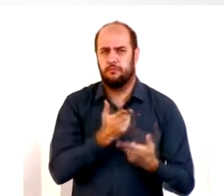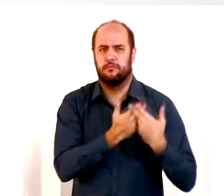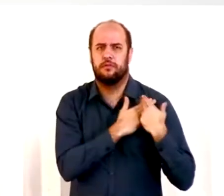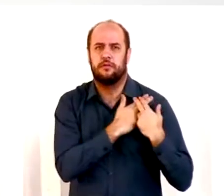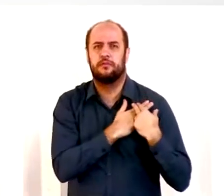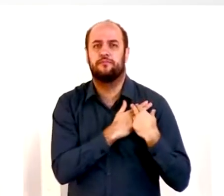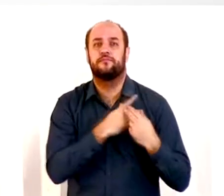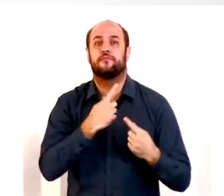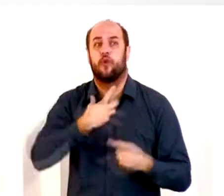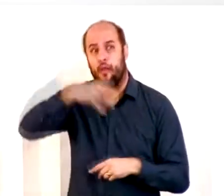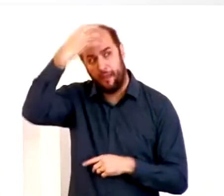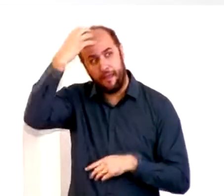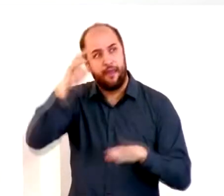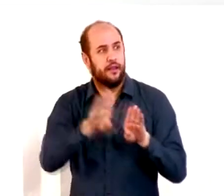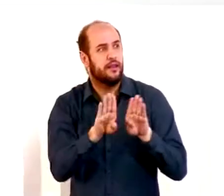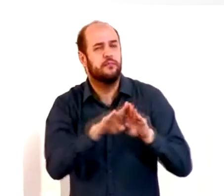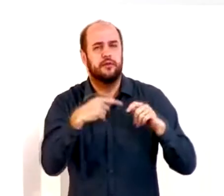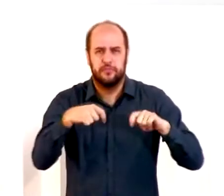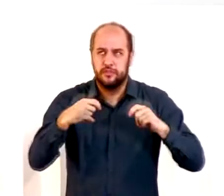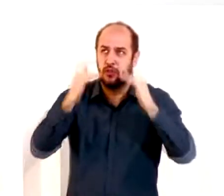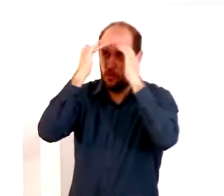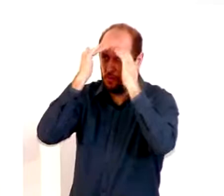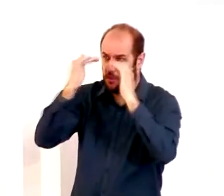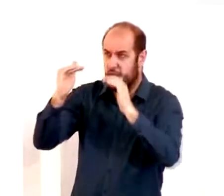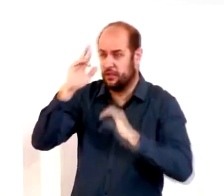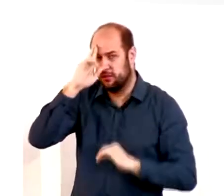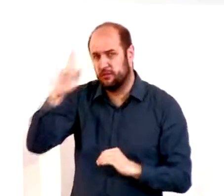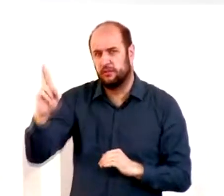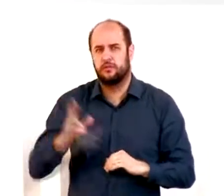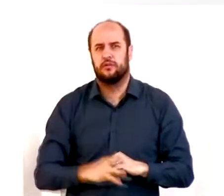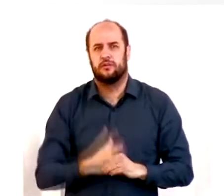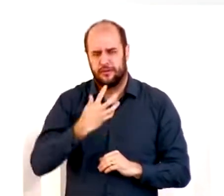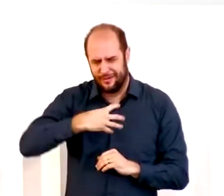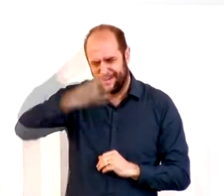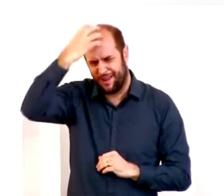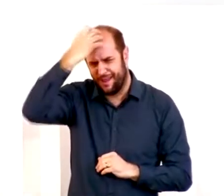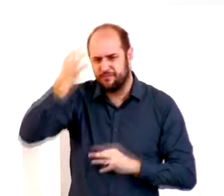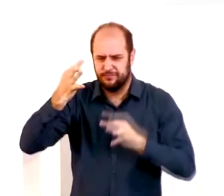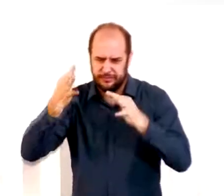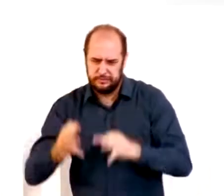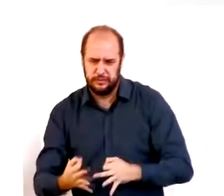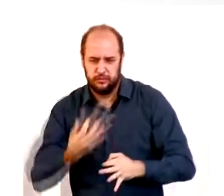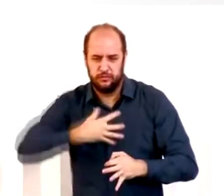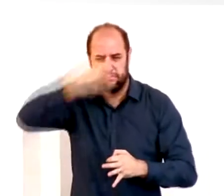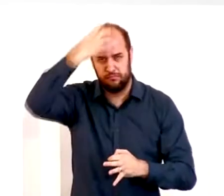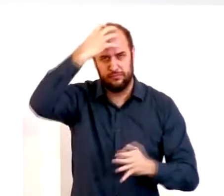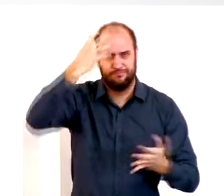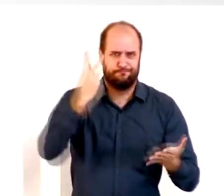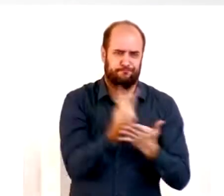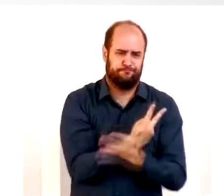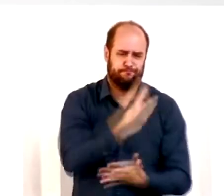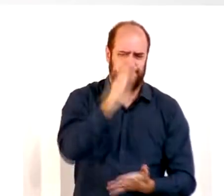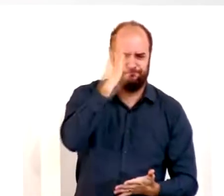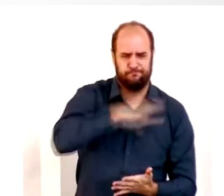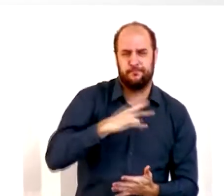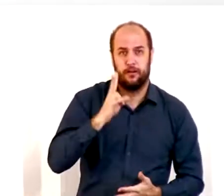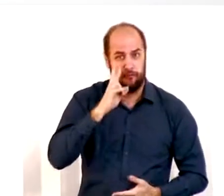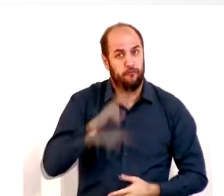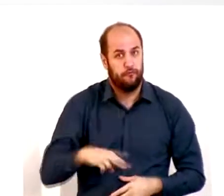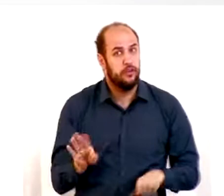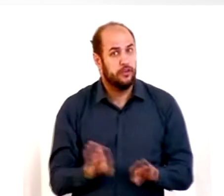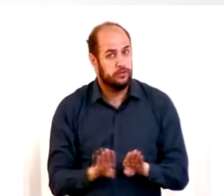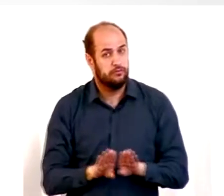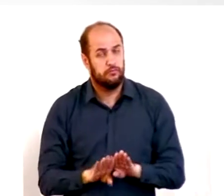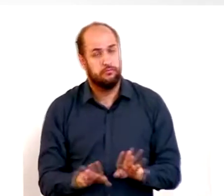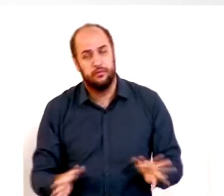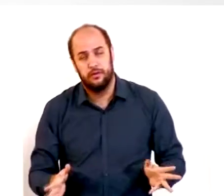Senhor. E fizeram bem, ou fizeram reto, e fizeram mal. Nós temos isso nos reis. O Senhor julgando o